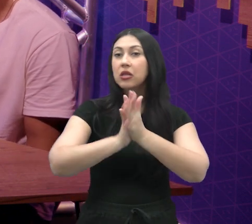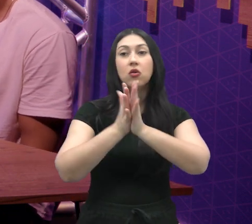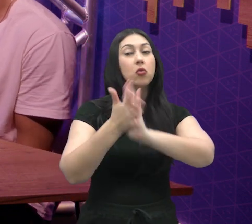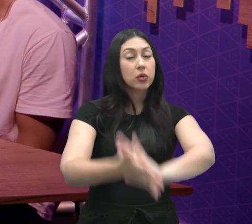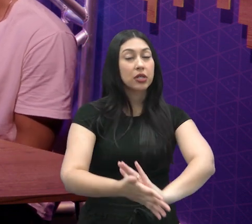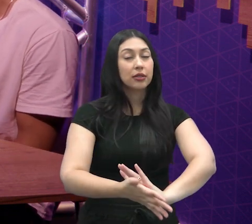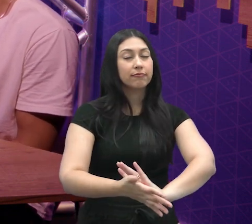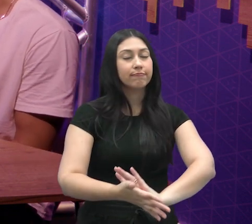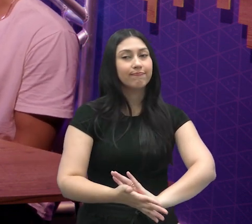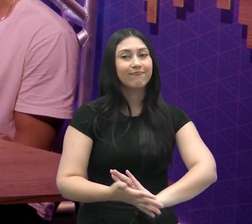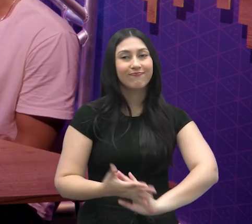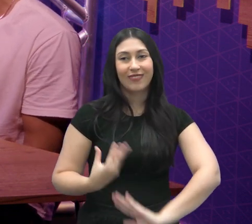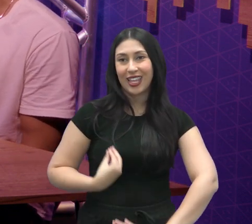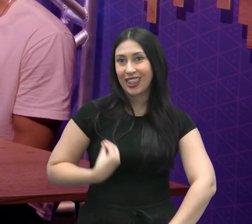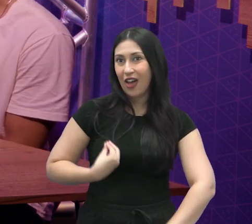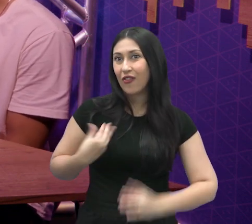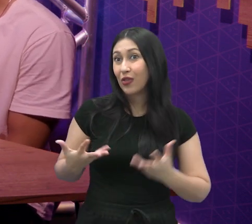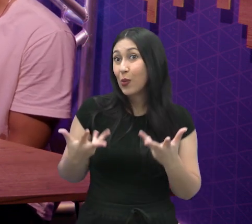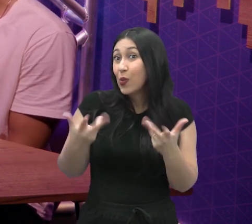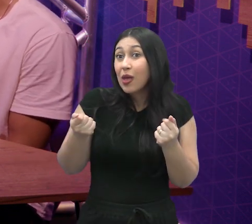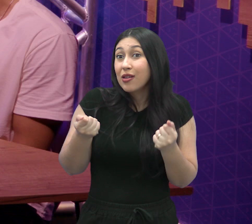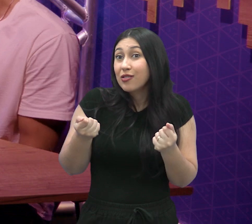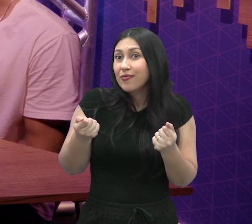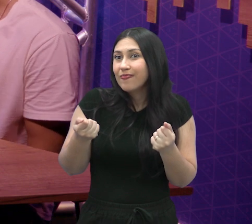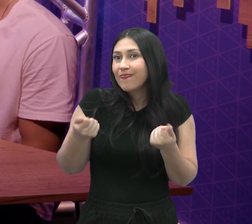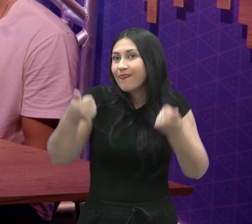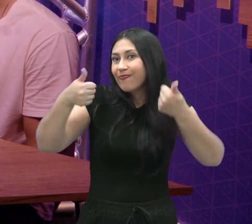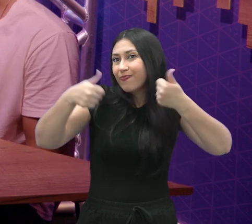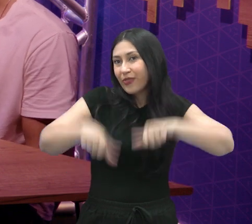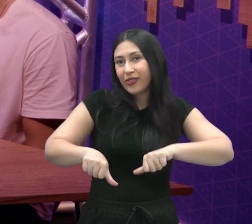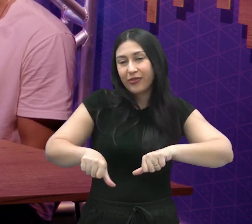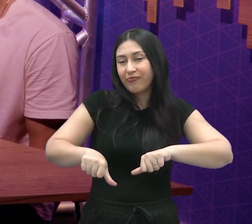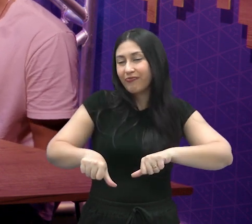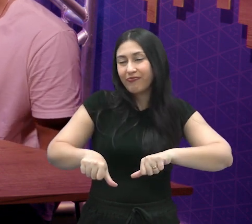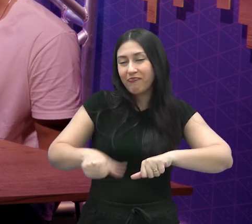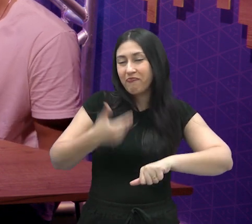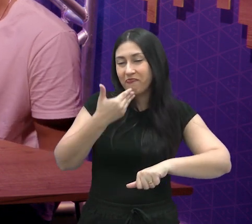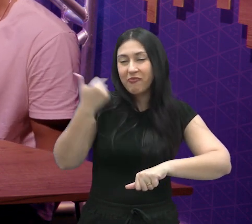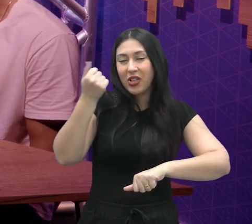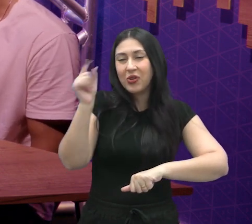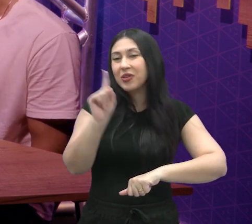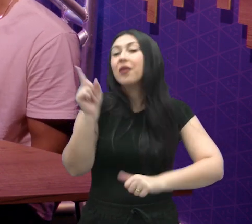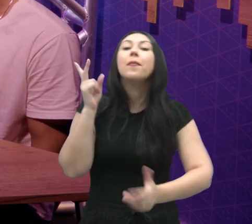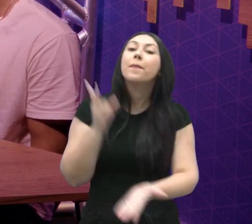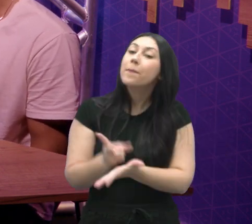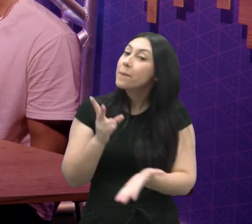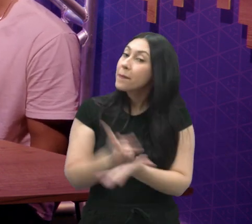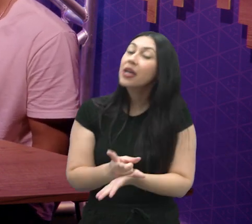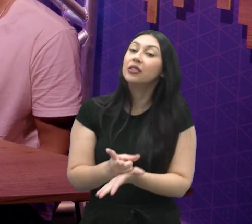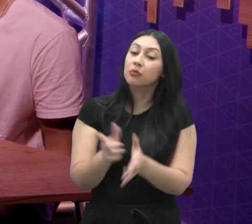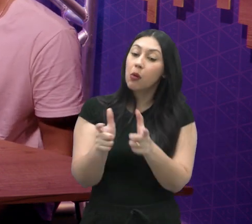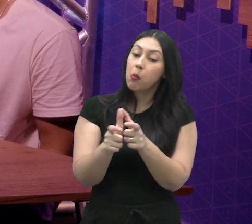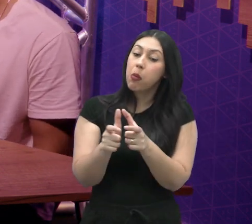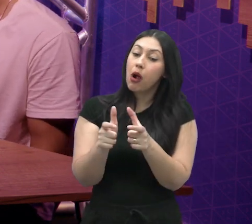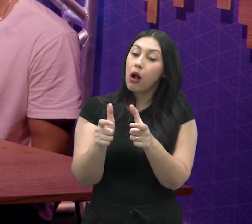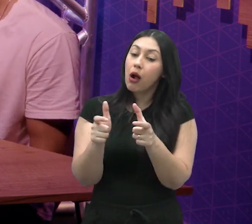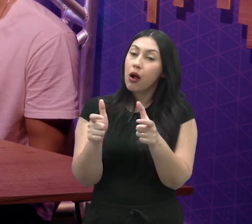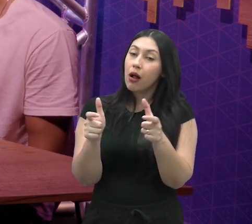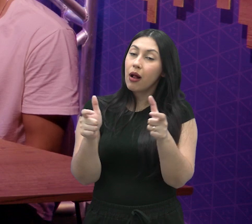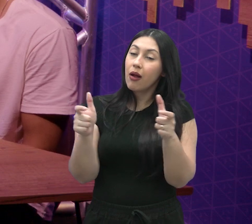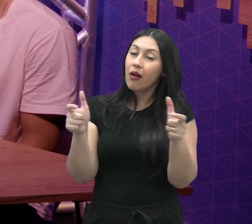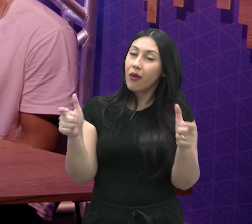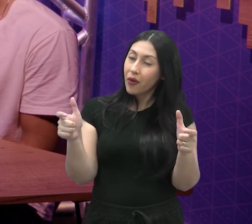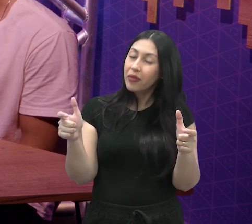com a plantação. Então, assim, a qualidade de vida, ela não melhorou. Por mais que a gente, como número, né,